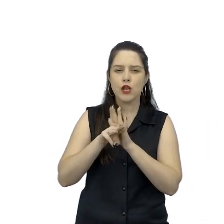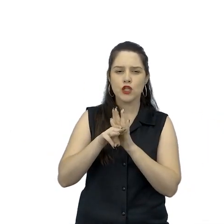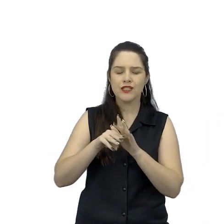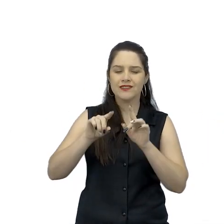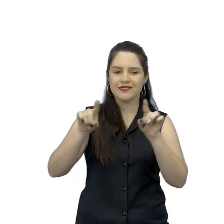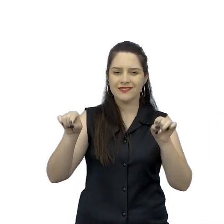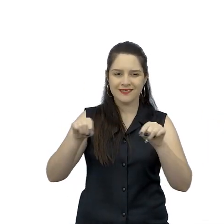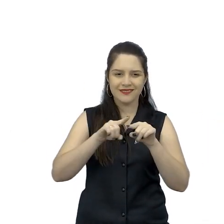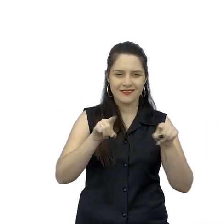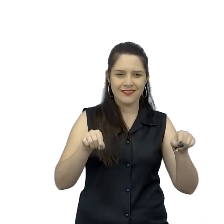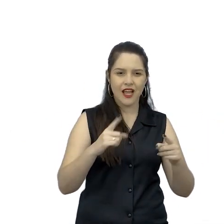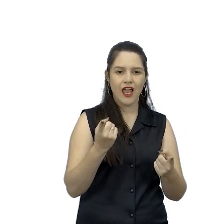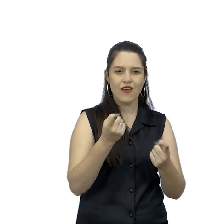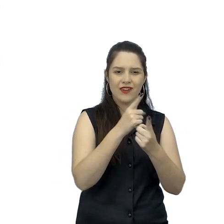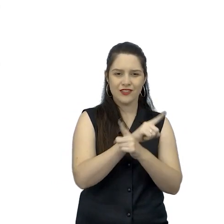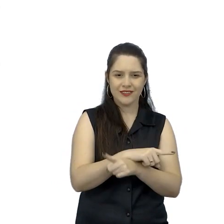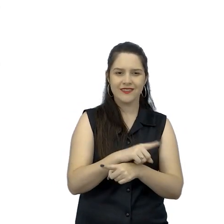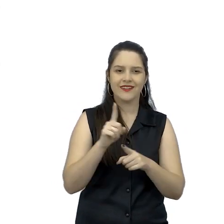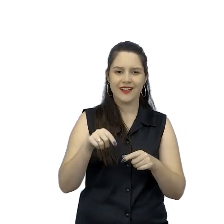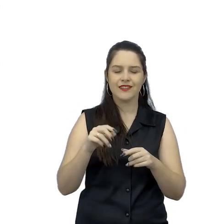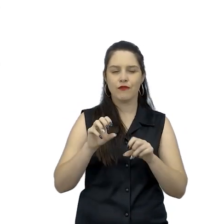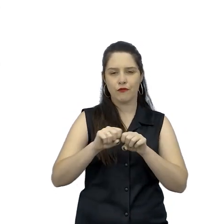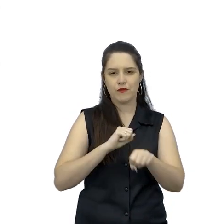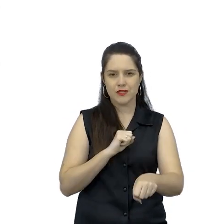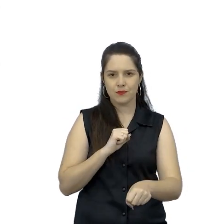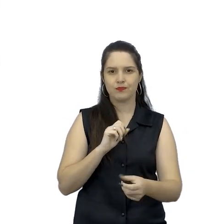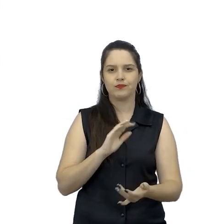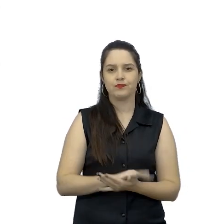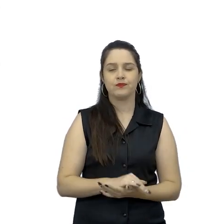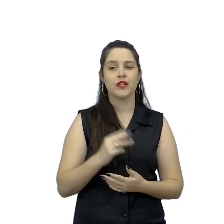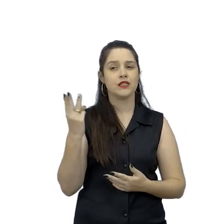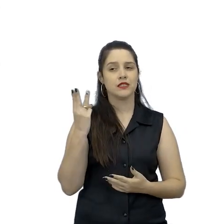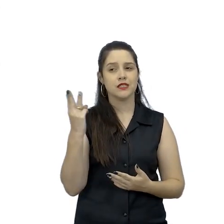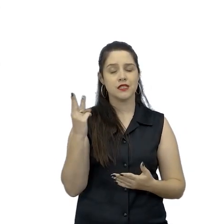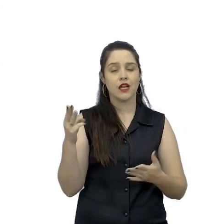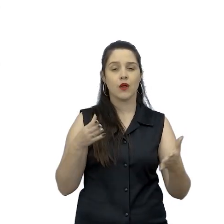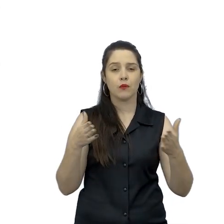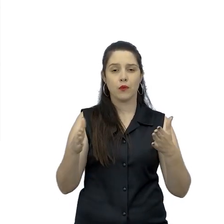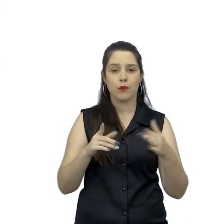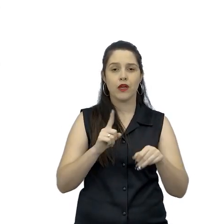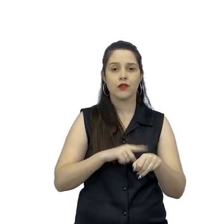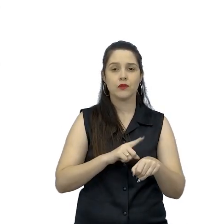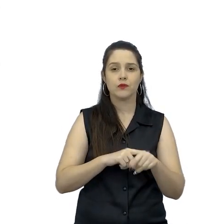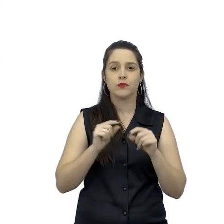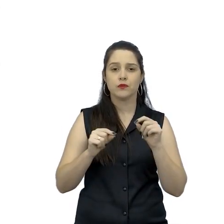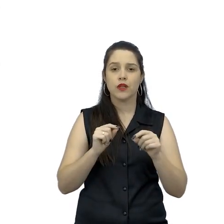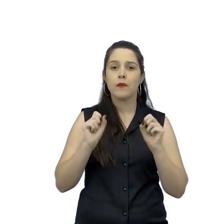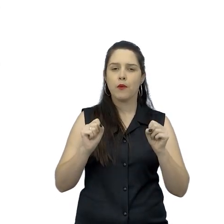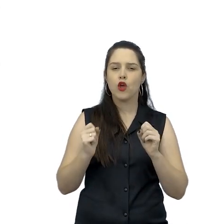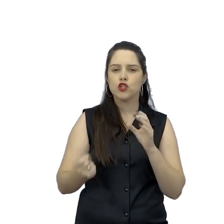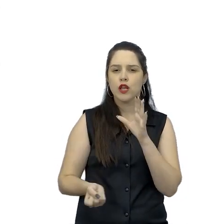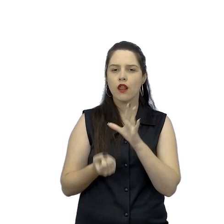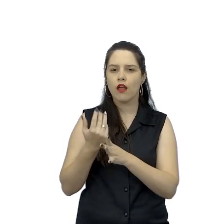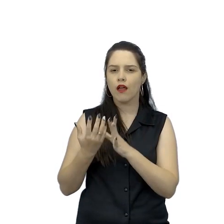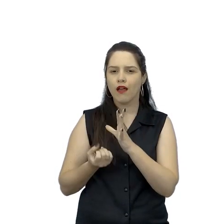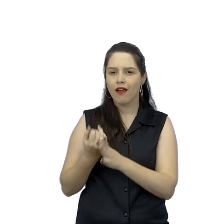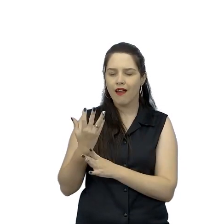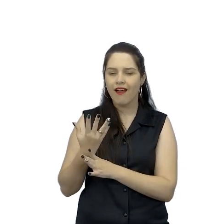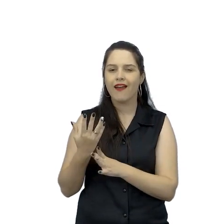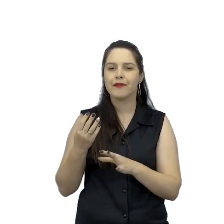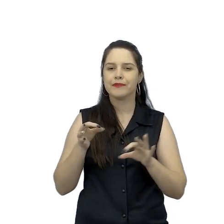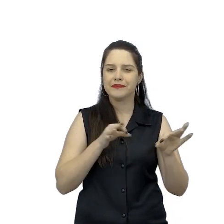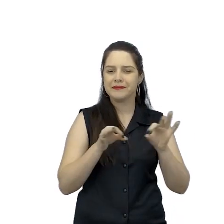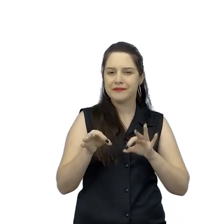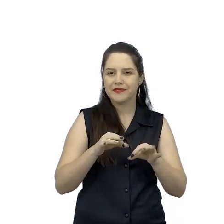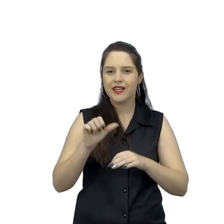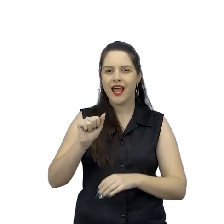de aula invertida sugerida nessa formação. Numa terceira etapa, num terceiro momento que você também pode usar na TPC, é elaborar